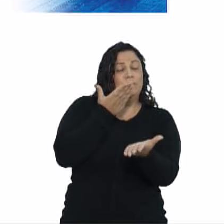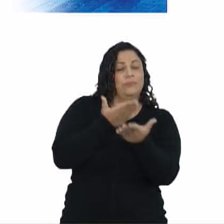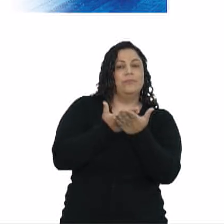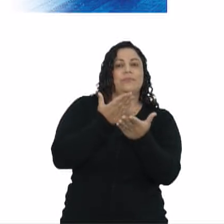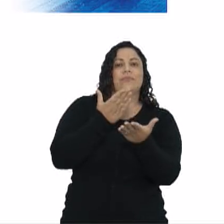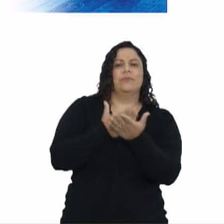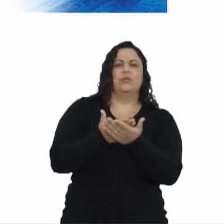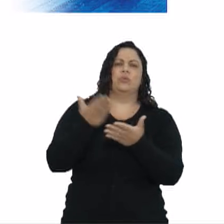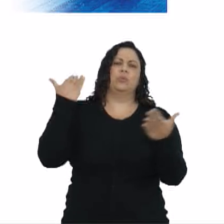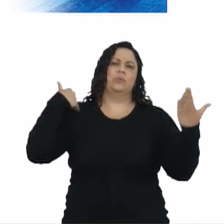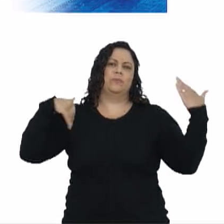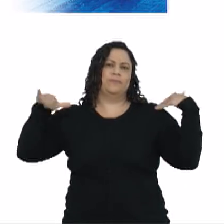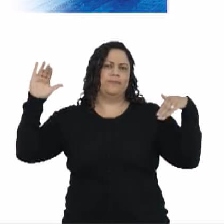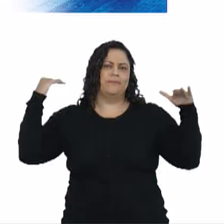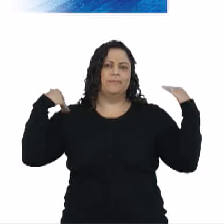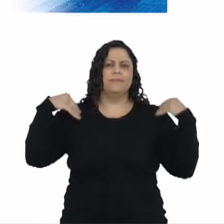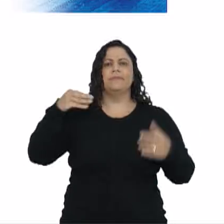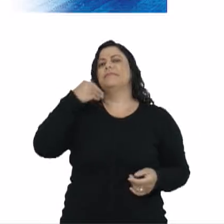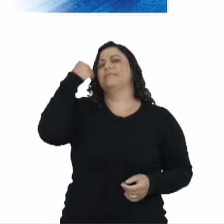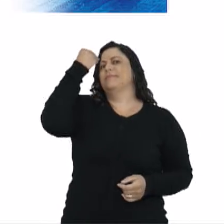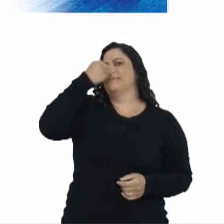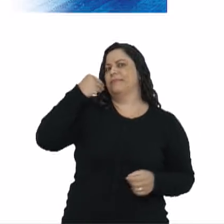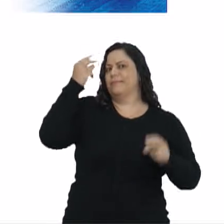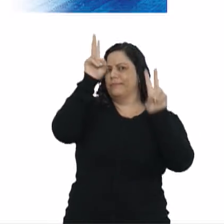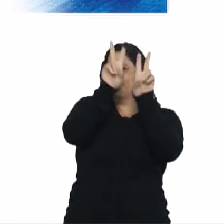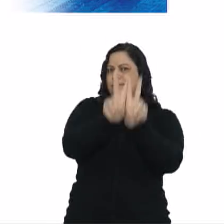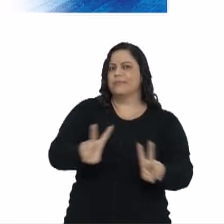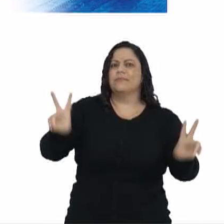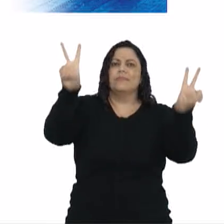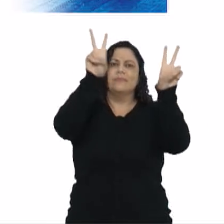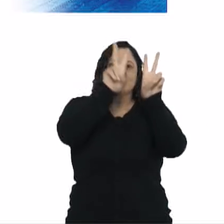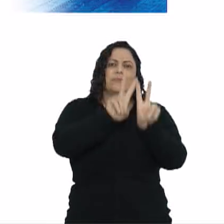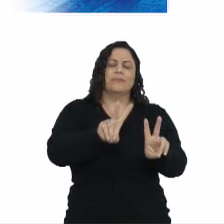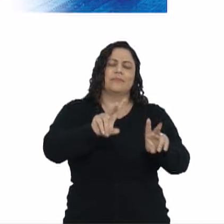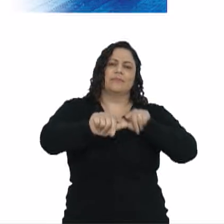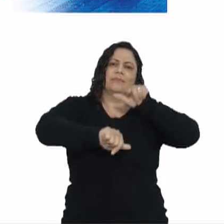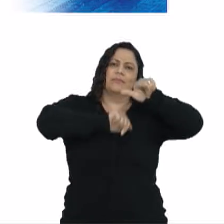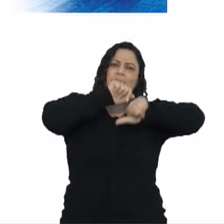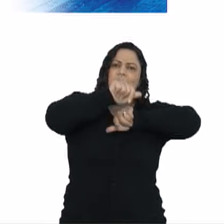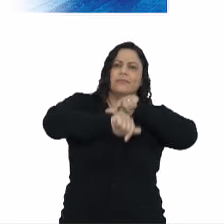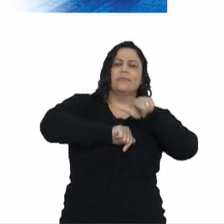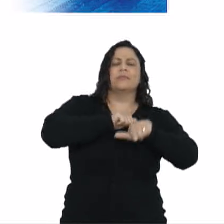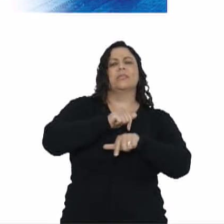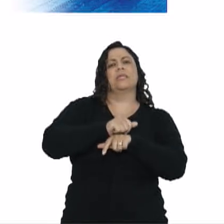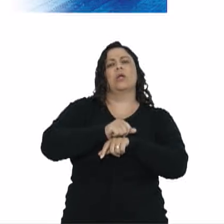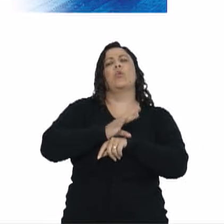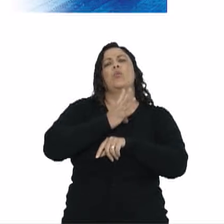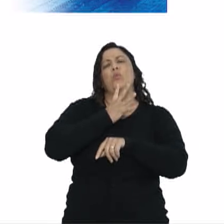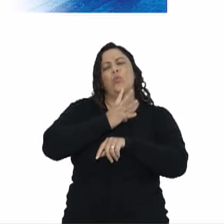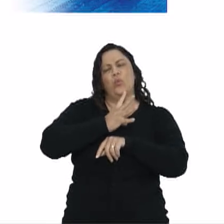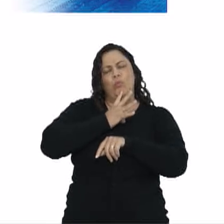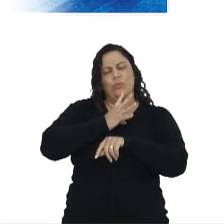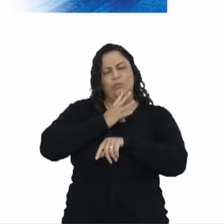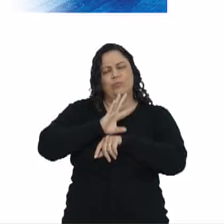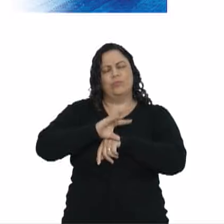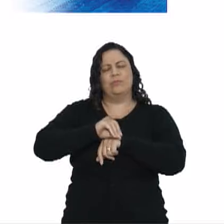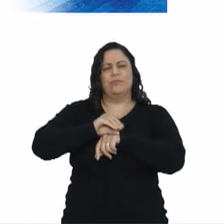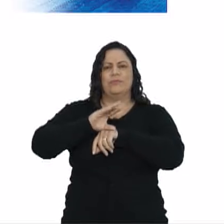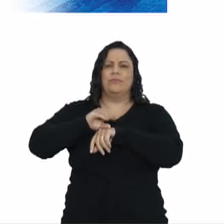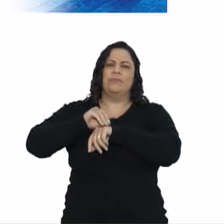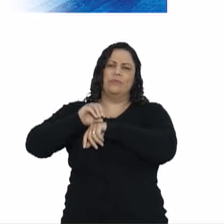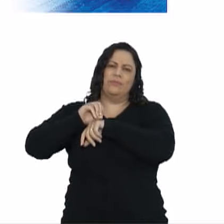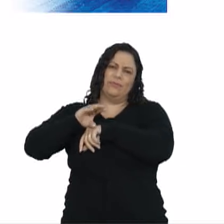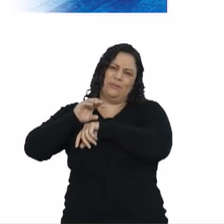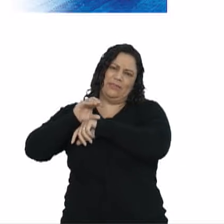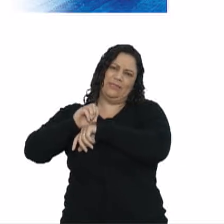possa experimentar o valor gerado pelo trabalho, o conhecimento ocasionado pelo estudo e a alegria